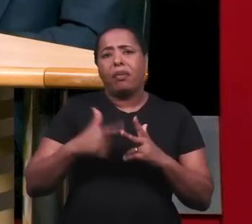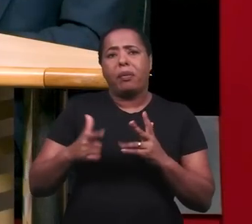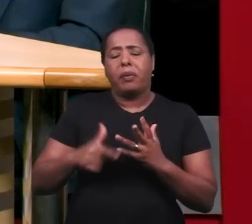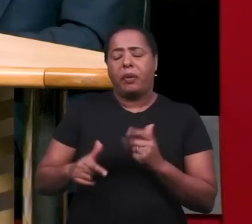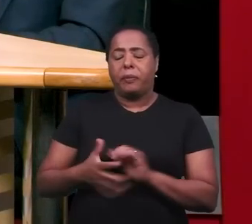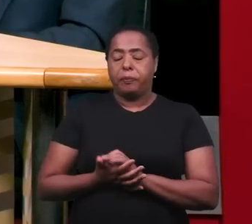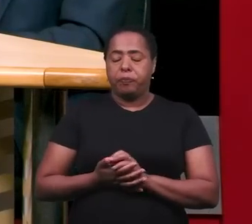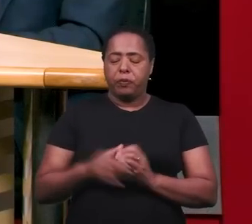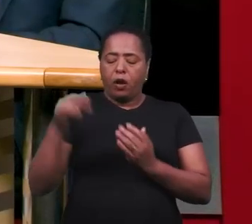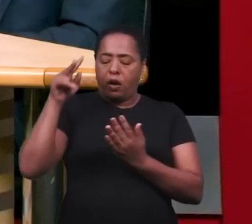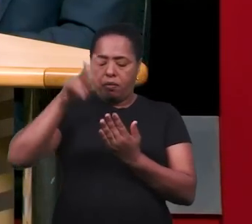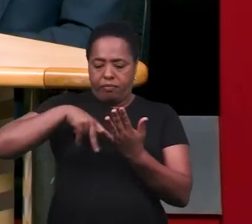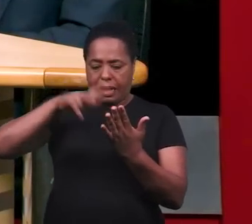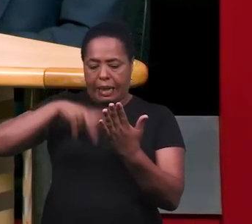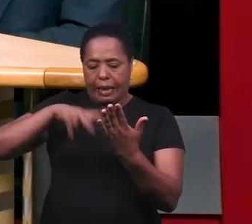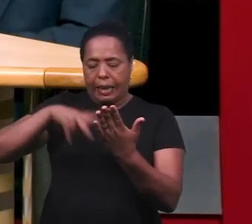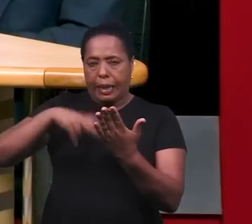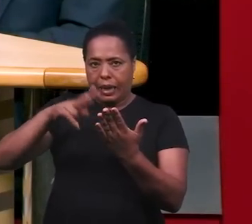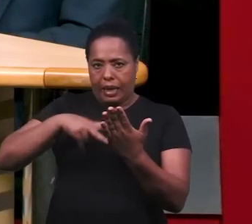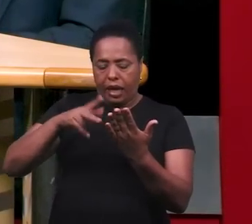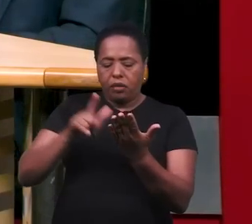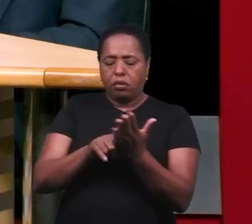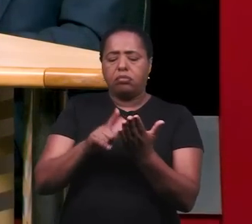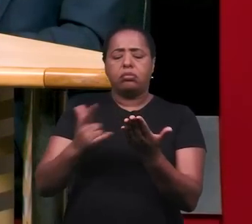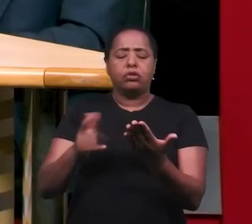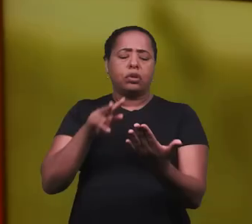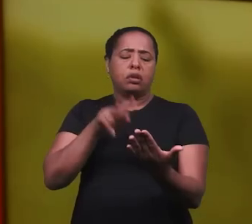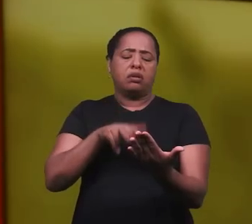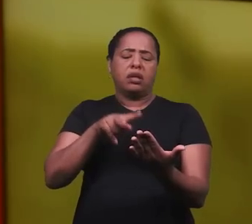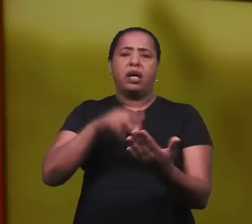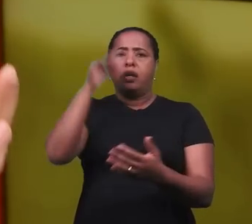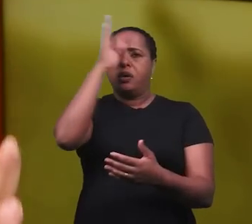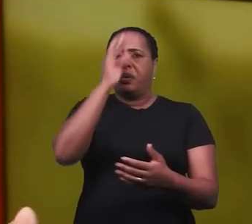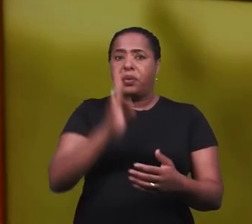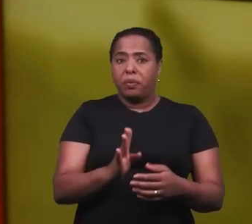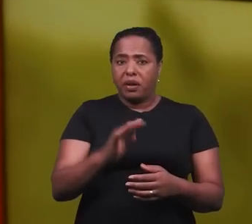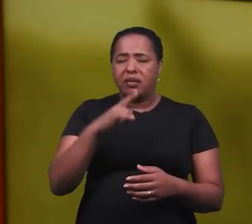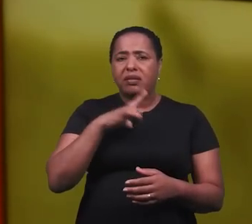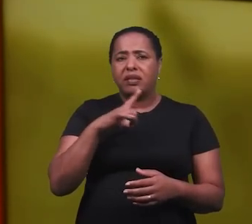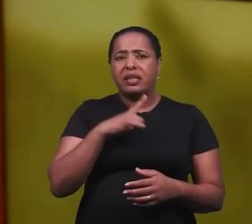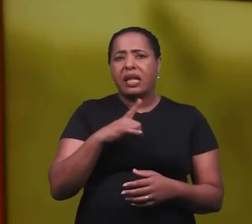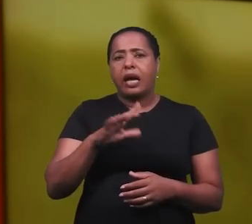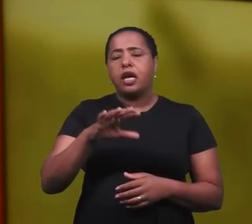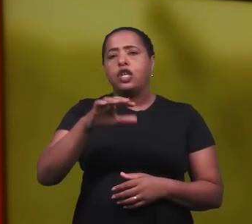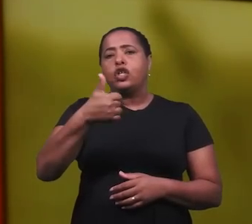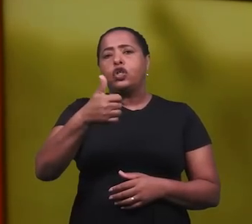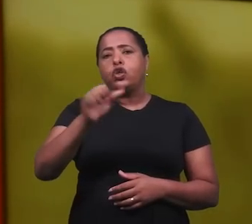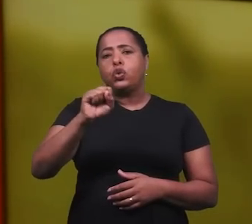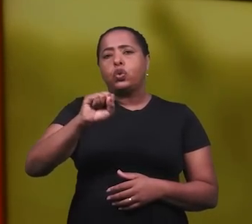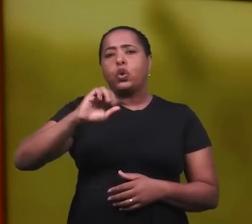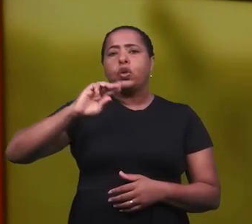trazendo transtornos que causam vários problemas. Eu estava lendo até uma matéria